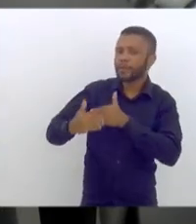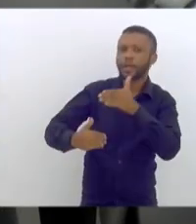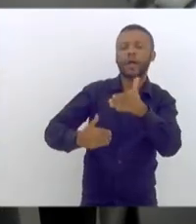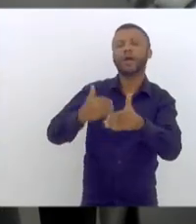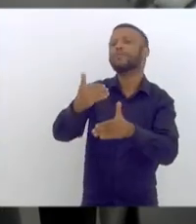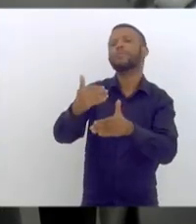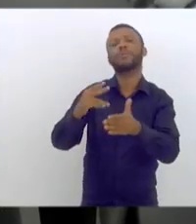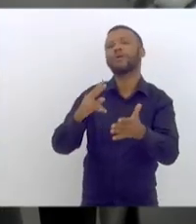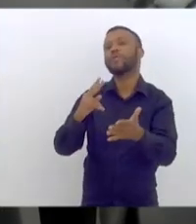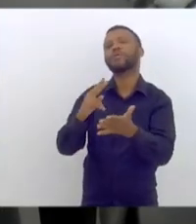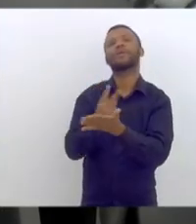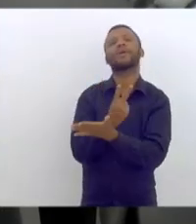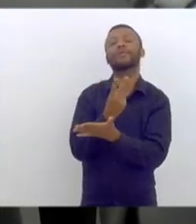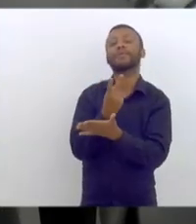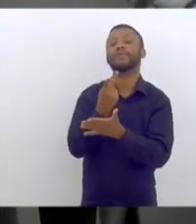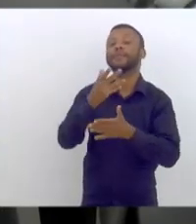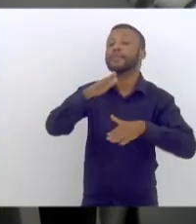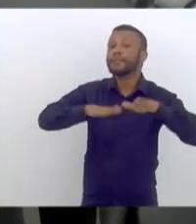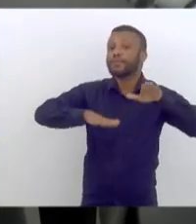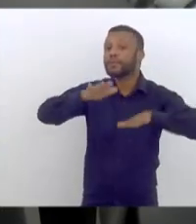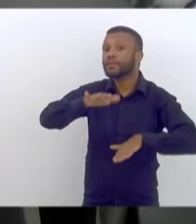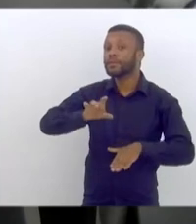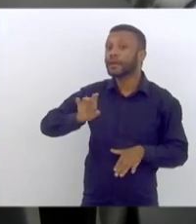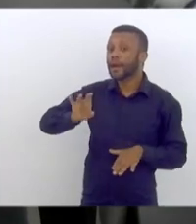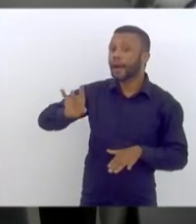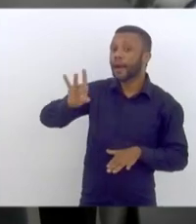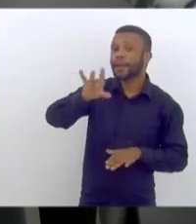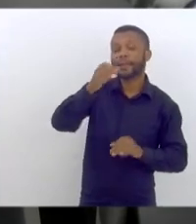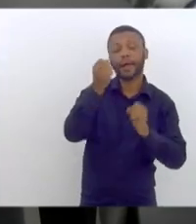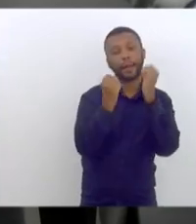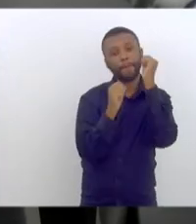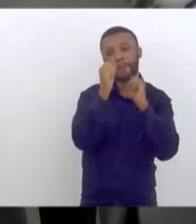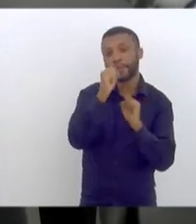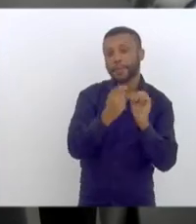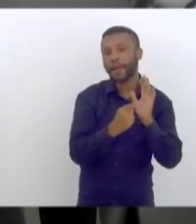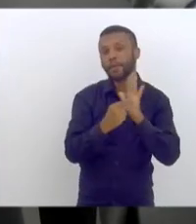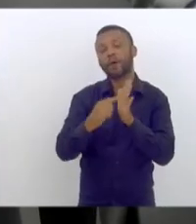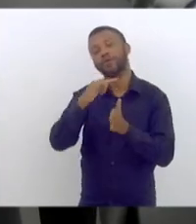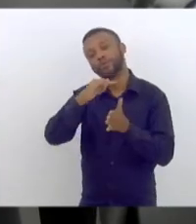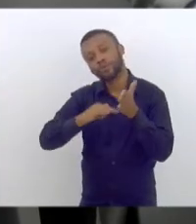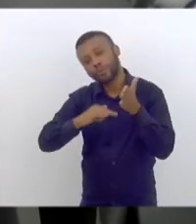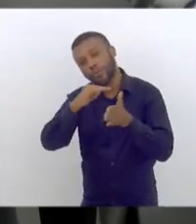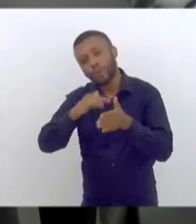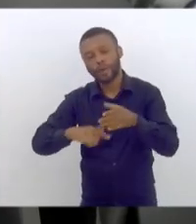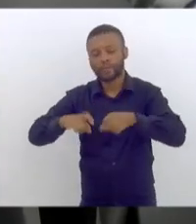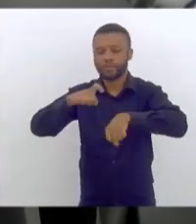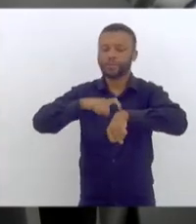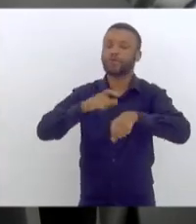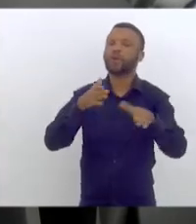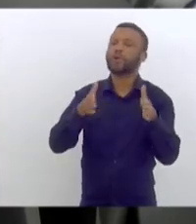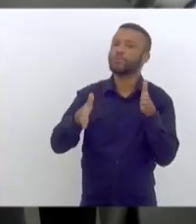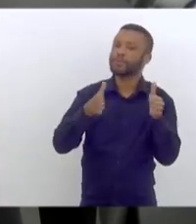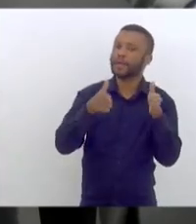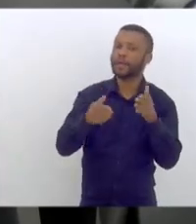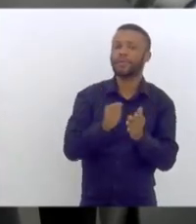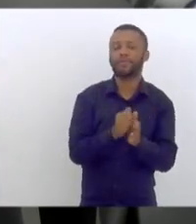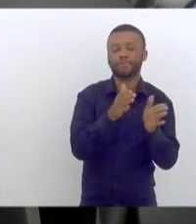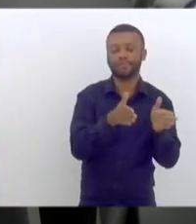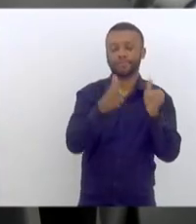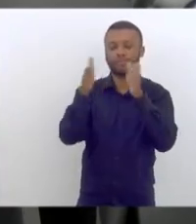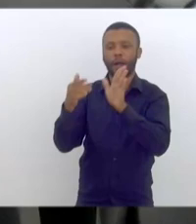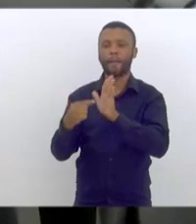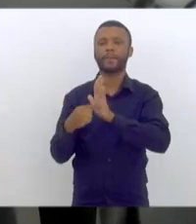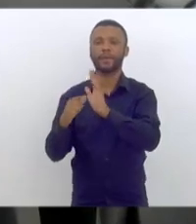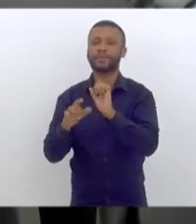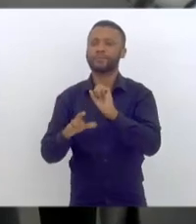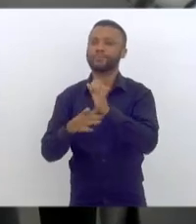do processo de cada uma dessas empresas então cada empresa Ela traz a documentação num tempo ela apresenta suas garantias em um determinado tempo a gente